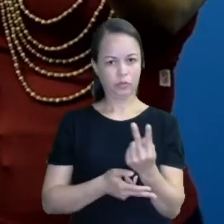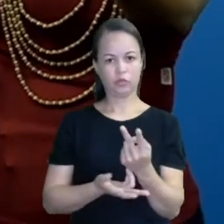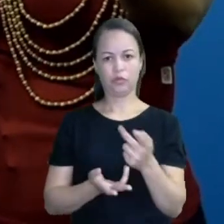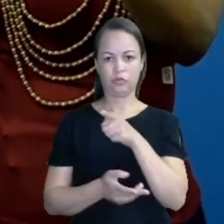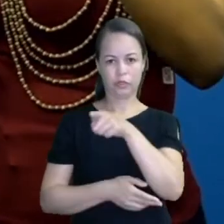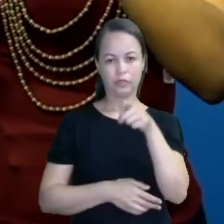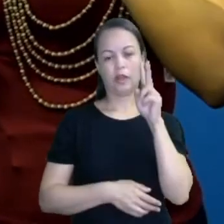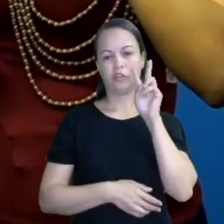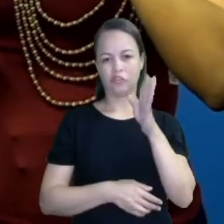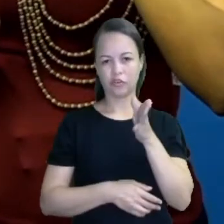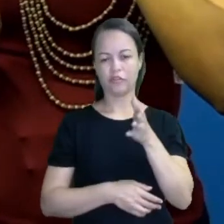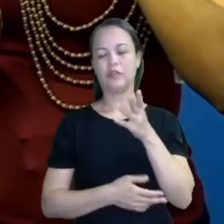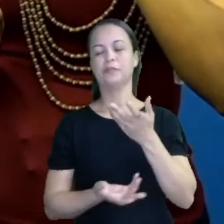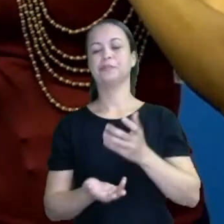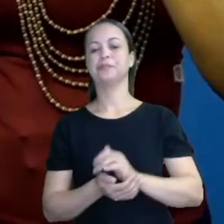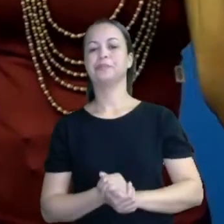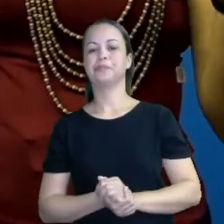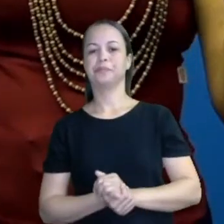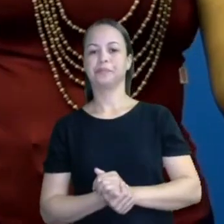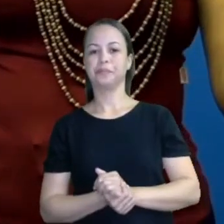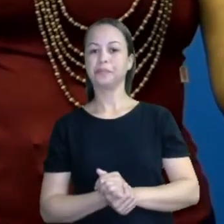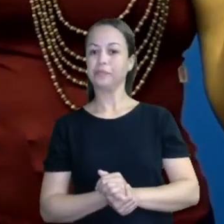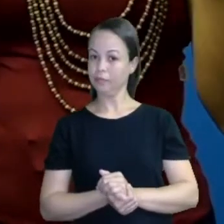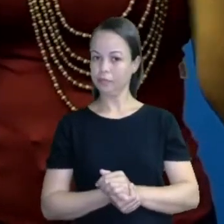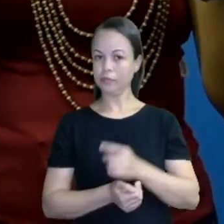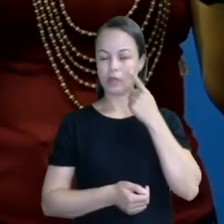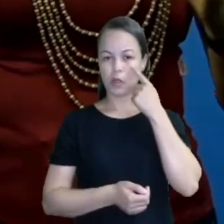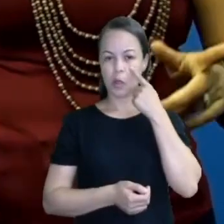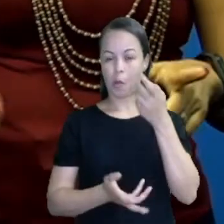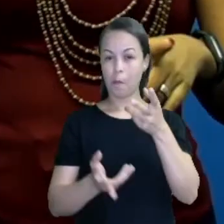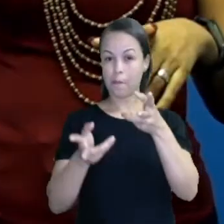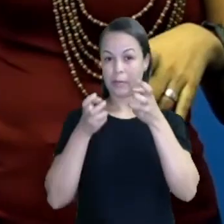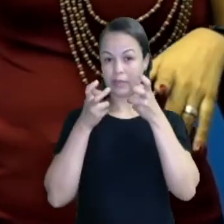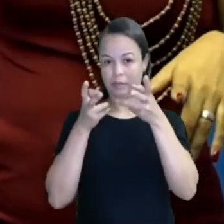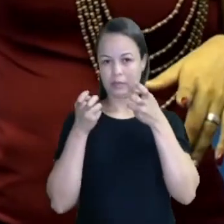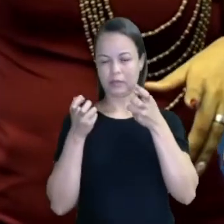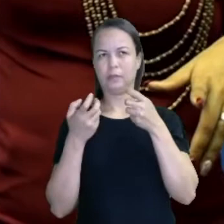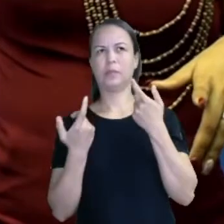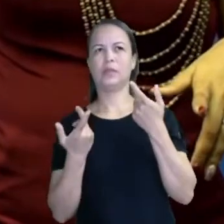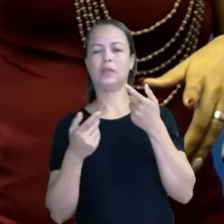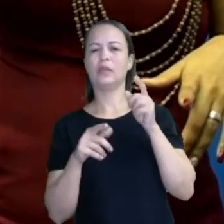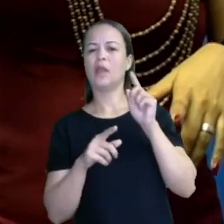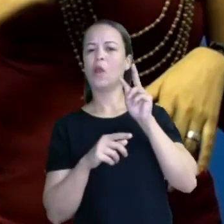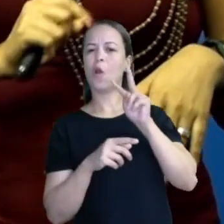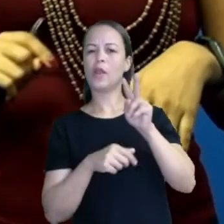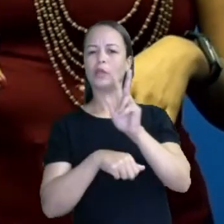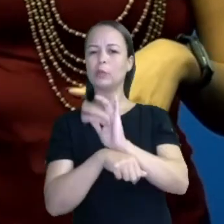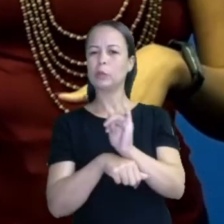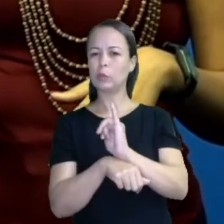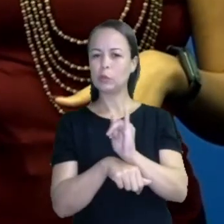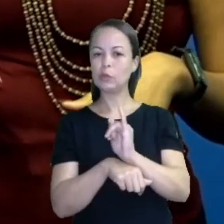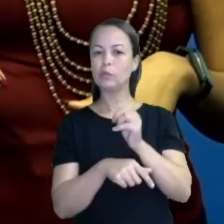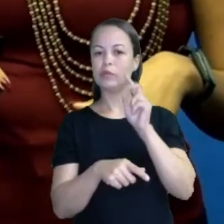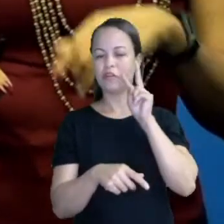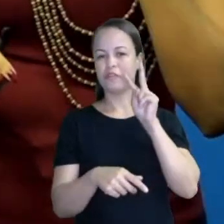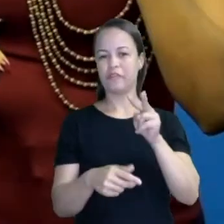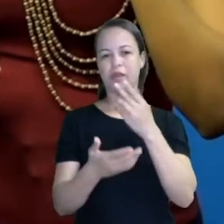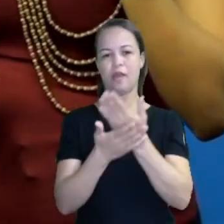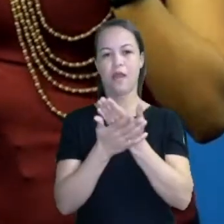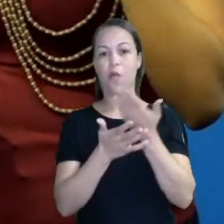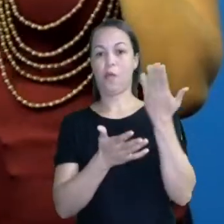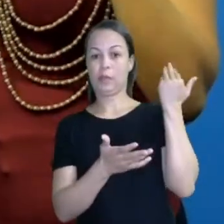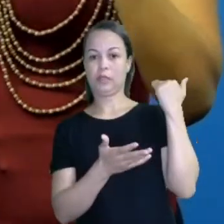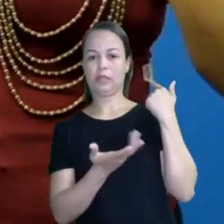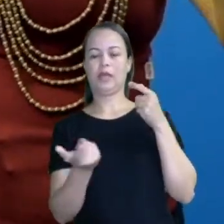Vocês viram isso na aula passada com a professora Tereza. Se não prestou atenção, vai lá no YouTube, vê lá na aula passada e recapitula,